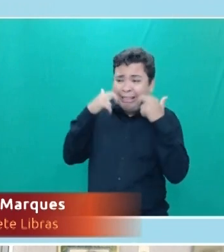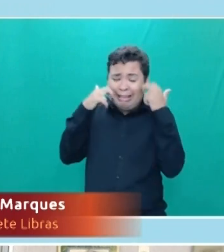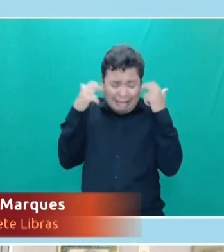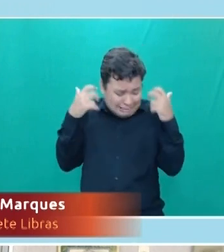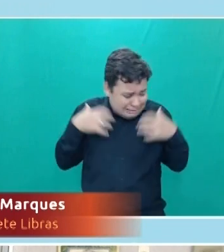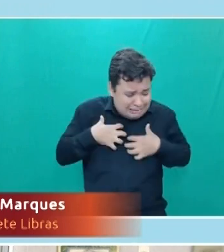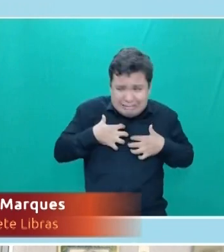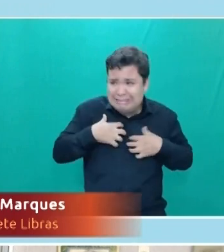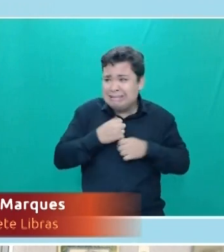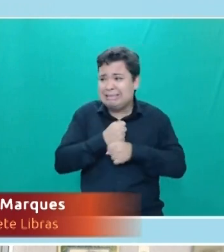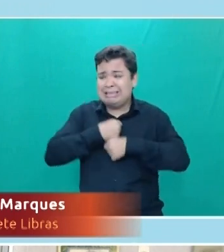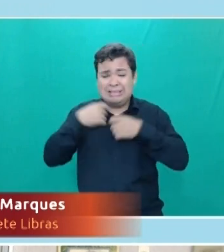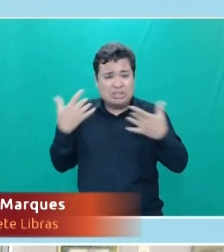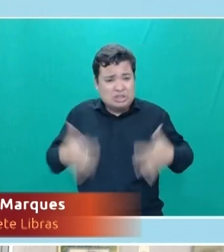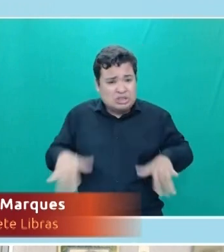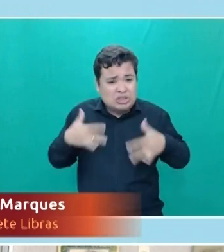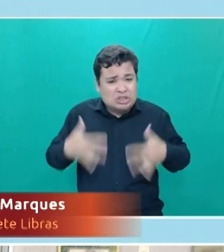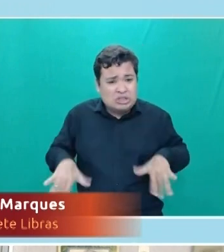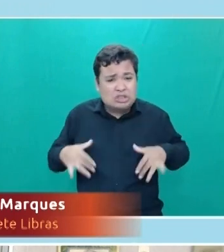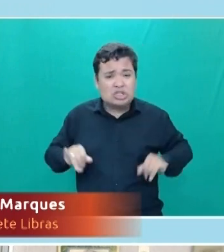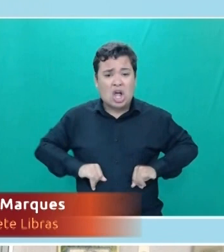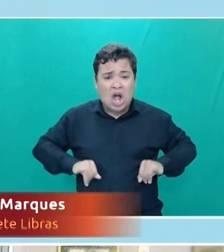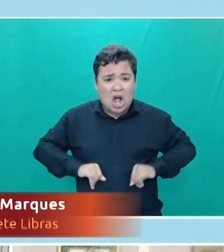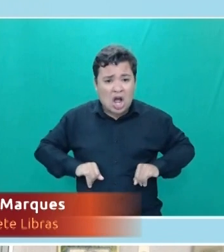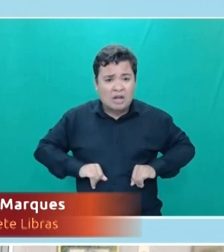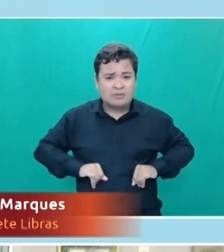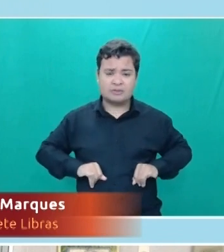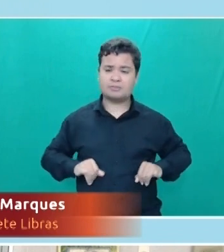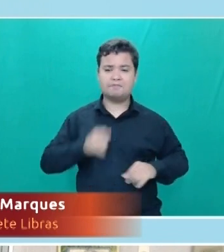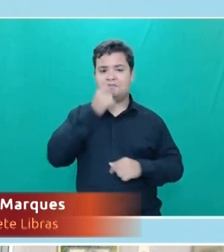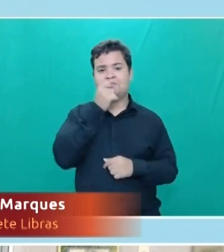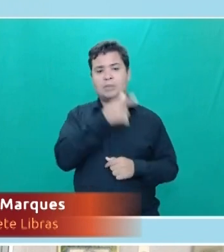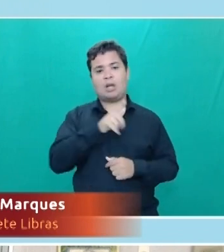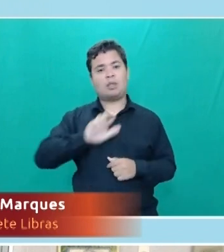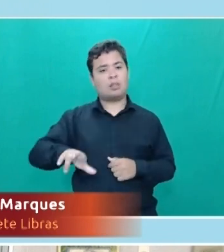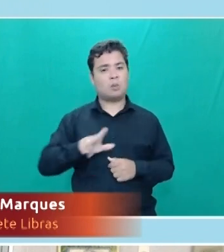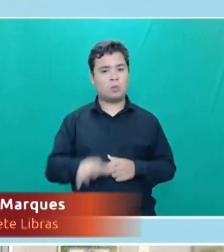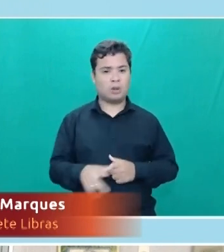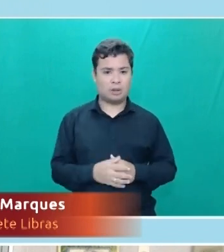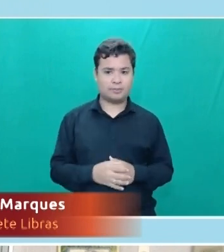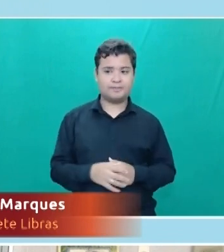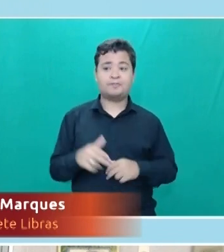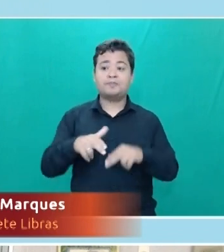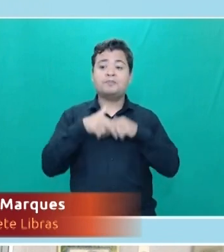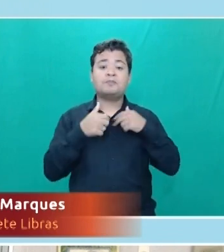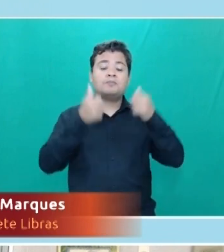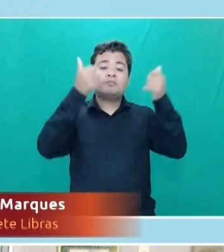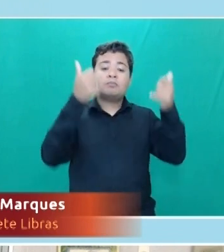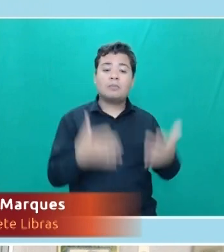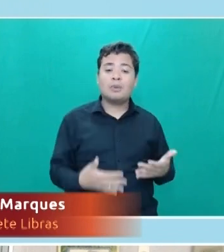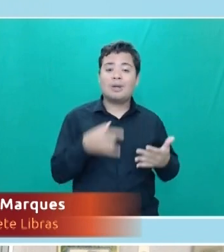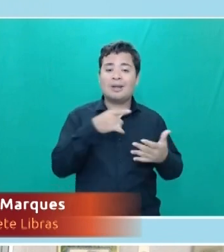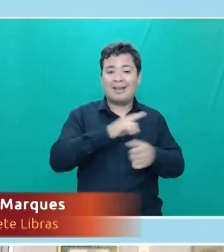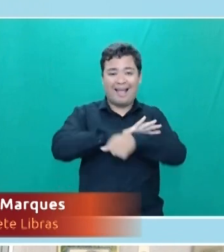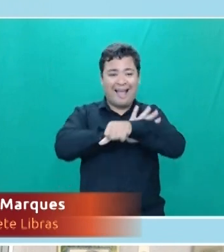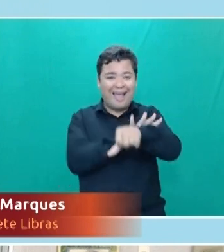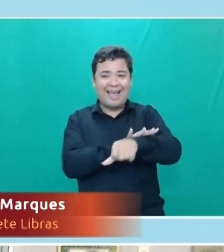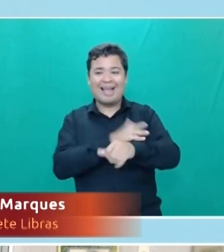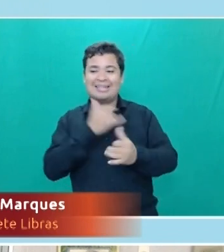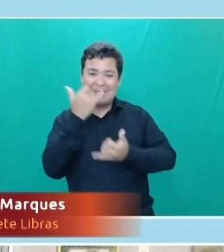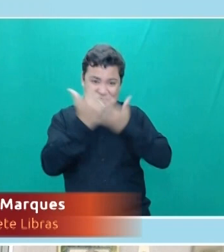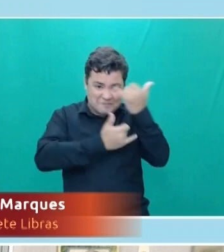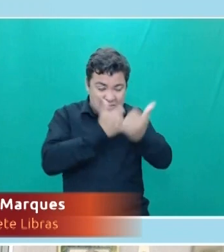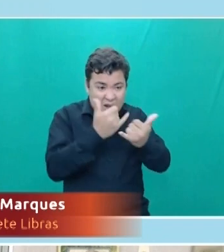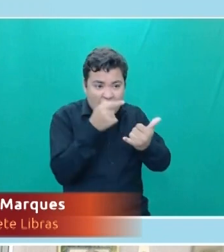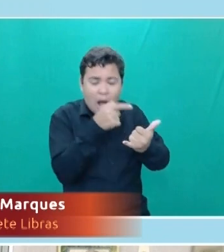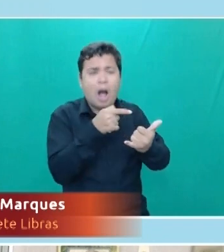né? E essa legislação veio para reafirmar isso, colocando ali o racismo recreativo, inclusive como uma causa